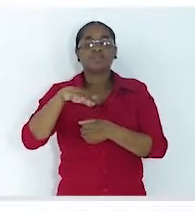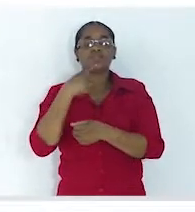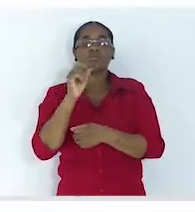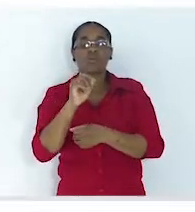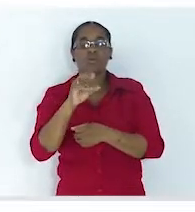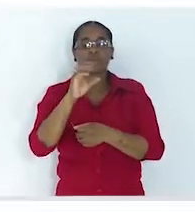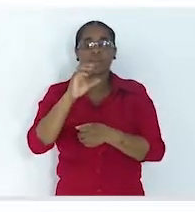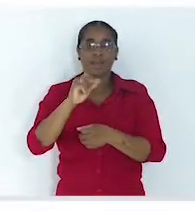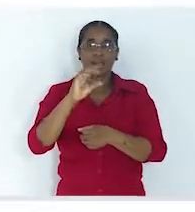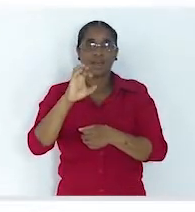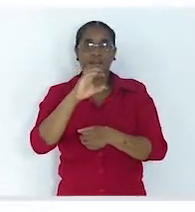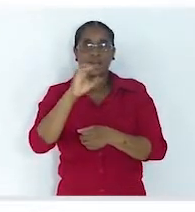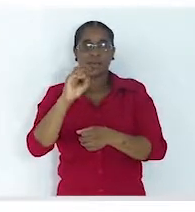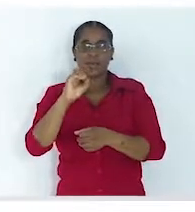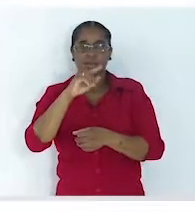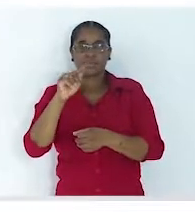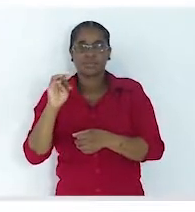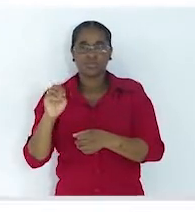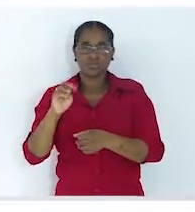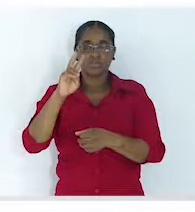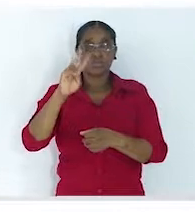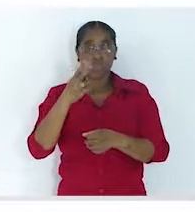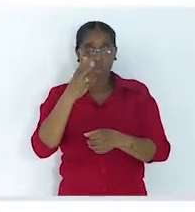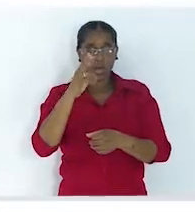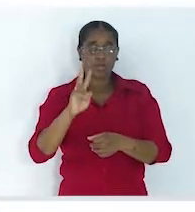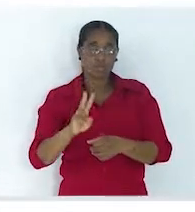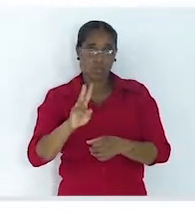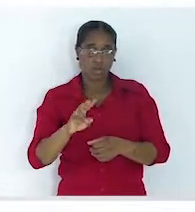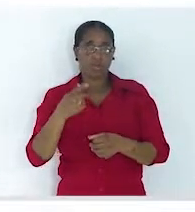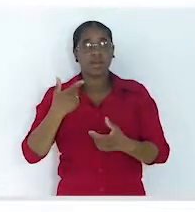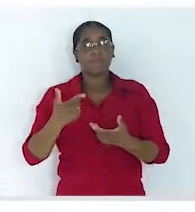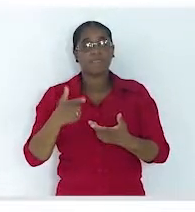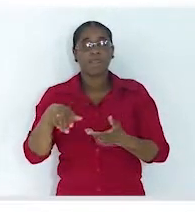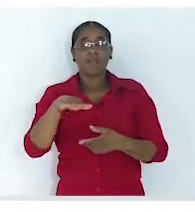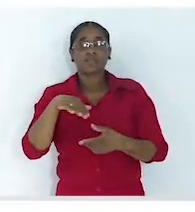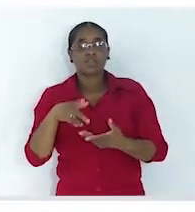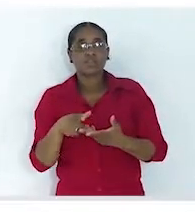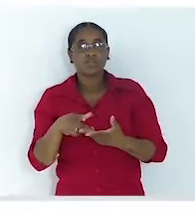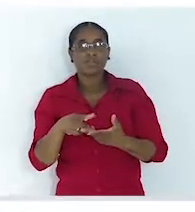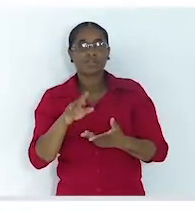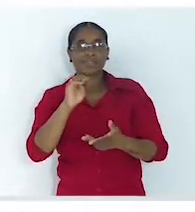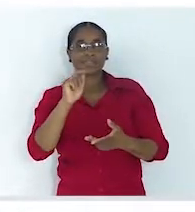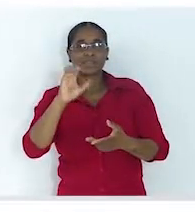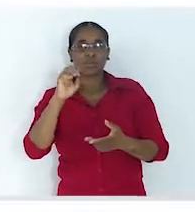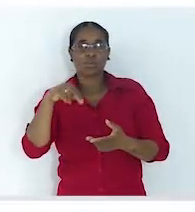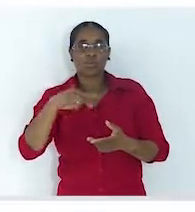ações secundárias. Essas são aquelas que vão desenrolando ao lado daquilo que é